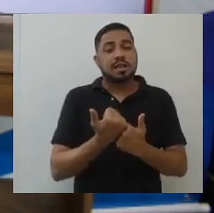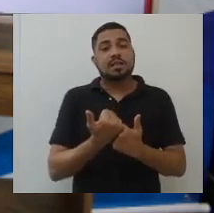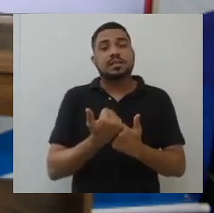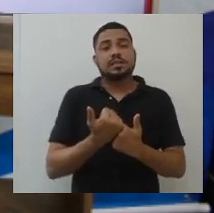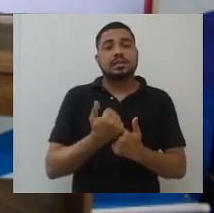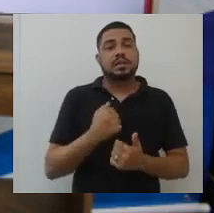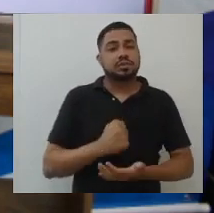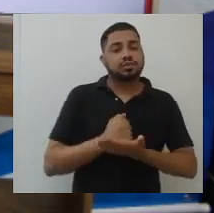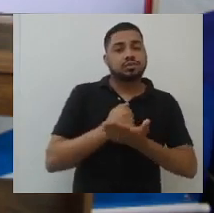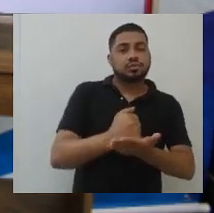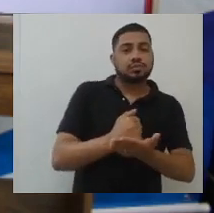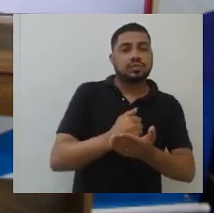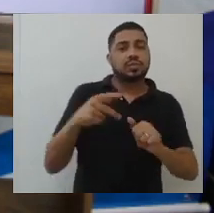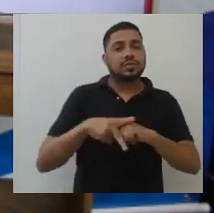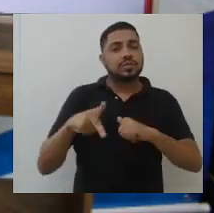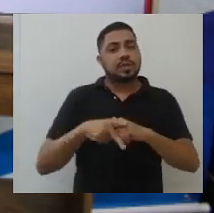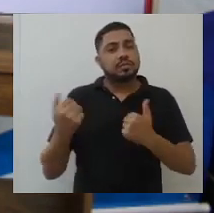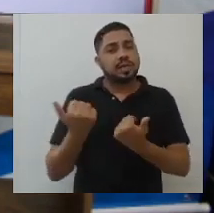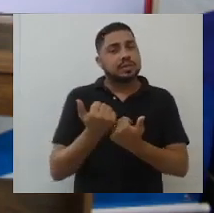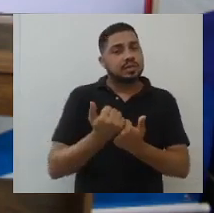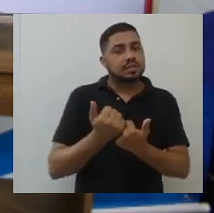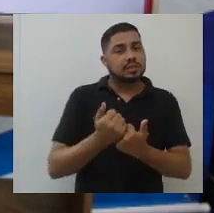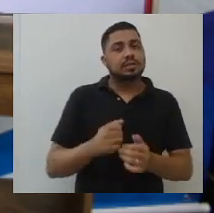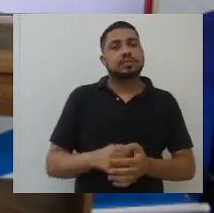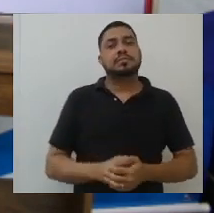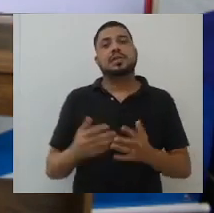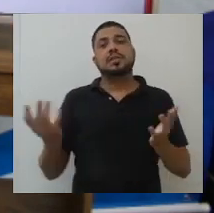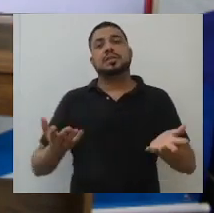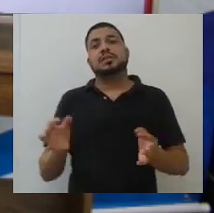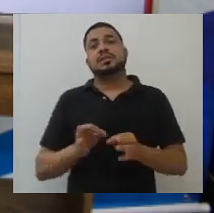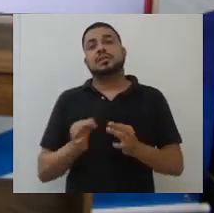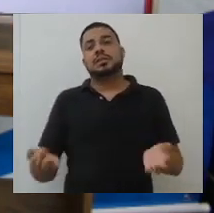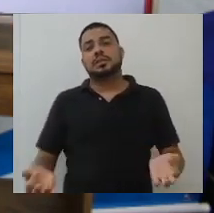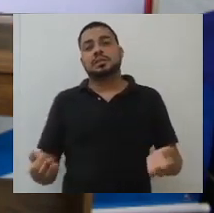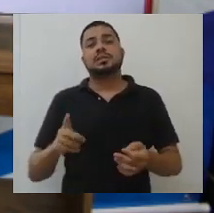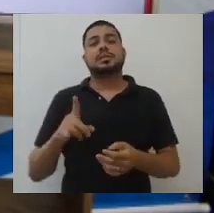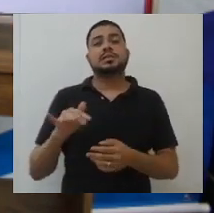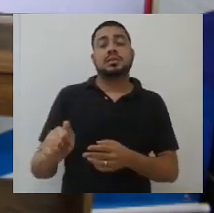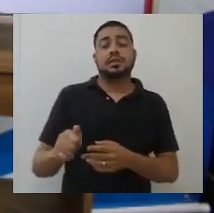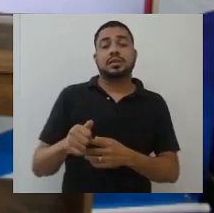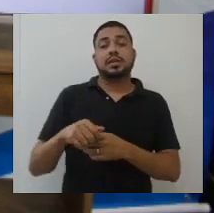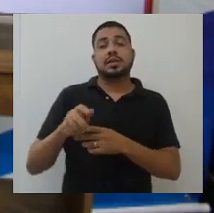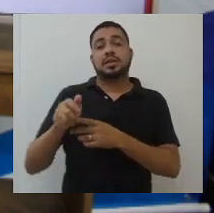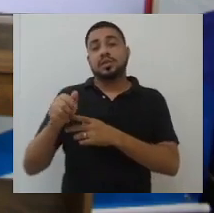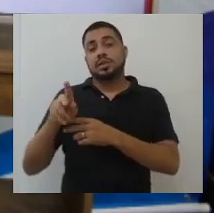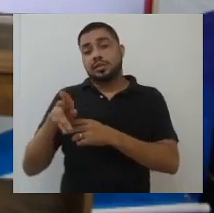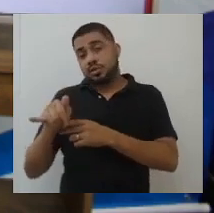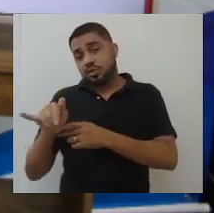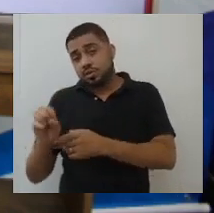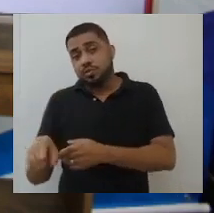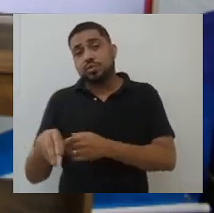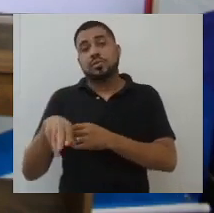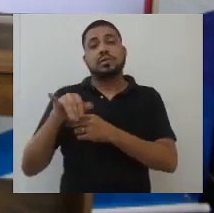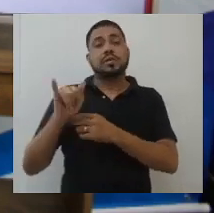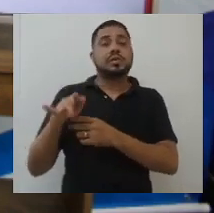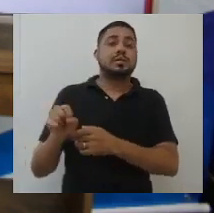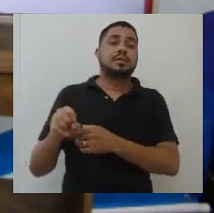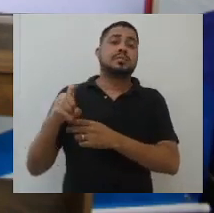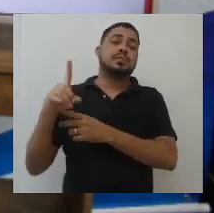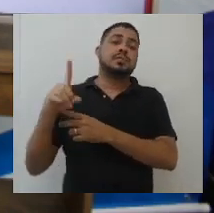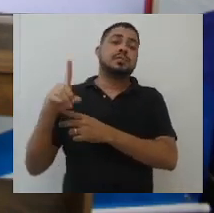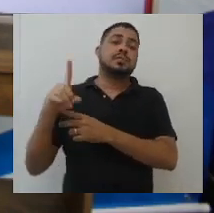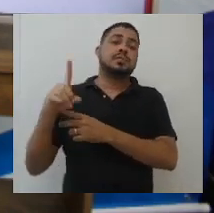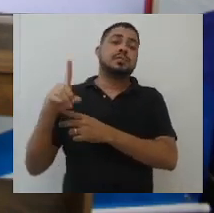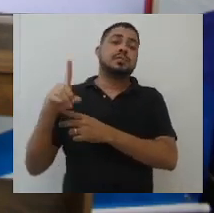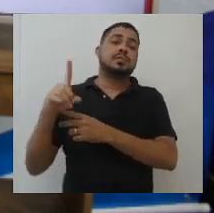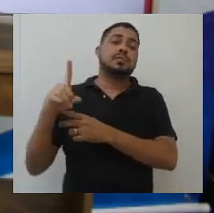ajuda. São os verbos auxiliares. Presente simples, 2. O do, para o I, para o you, para o we, para o they.